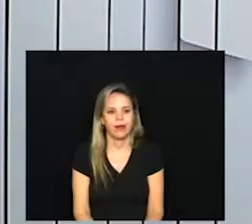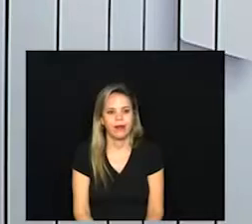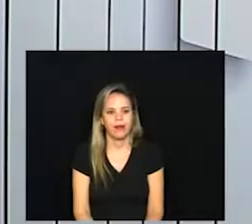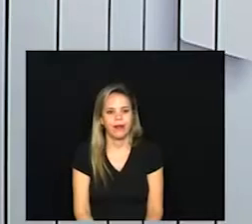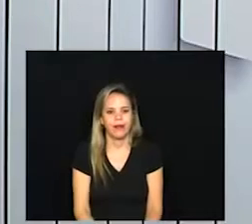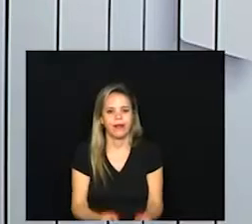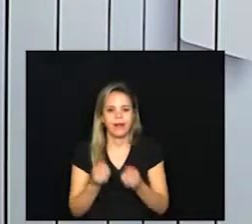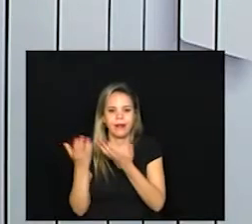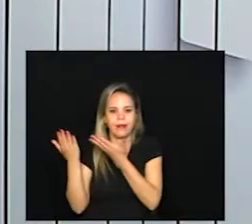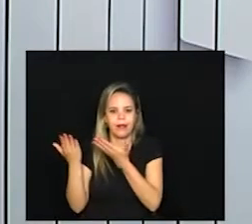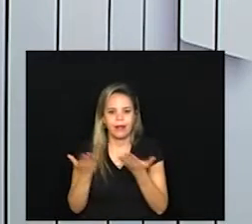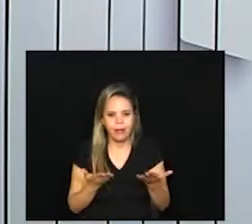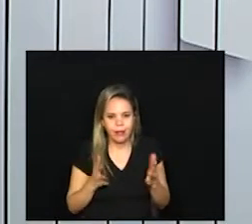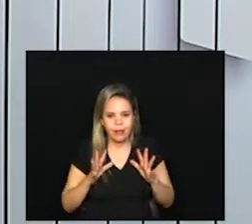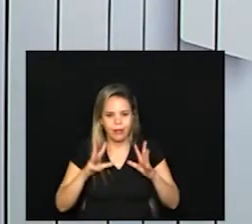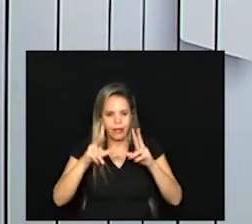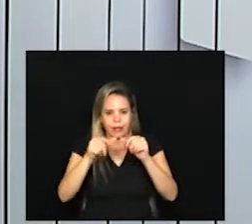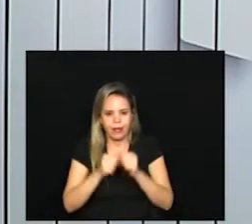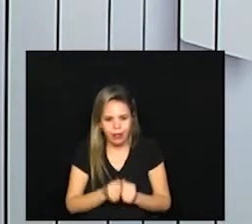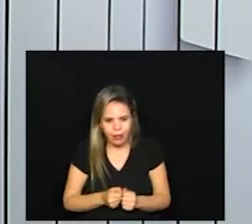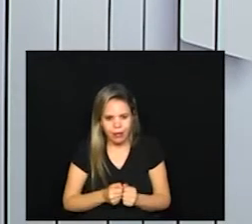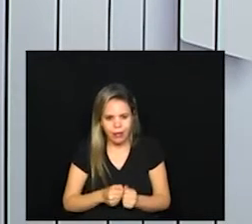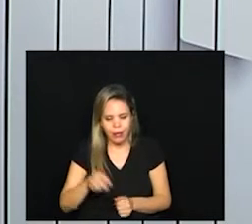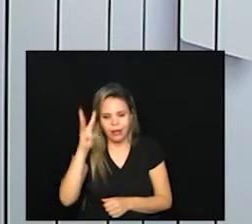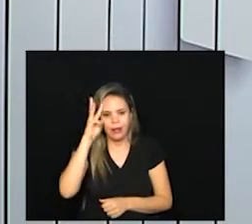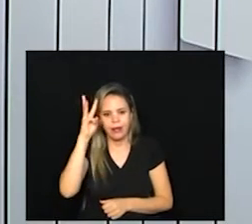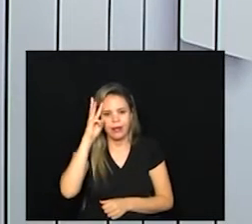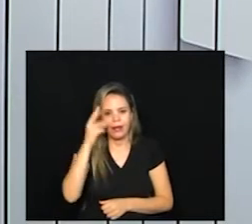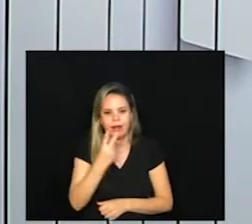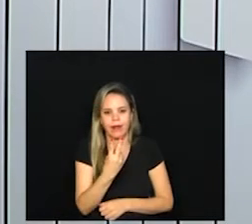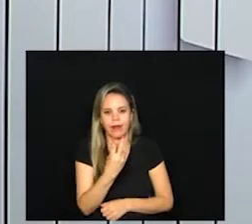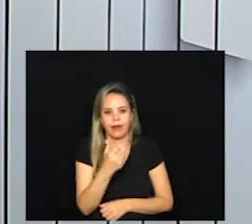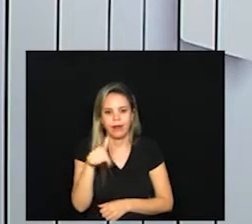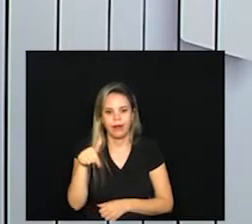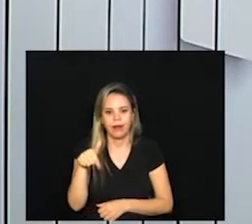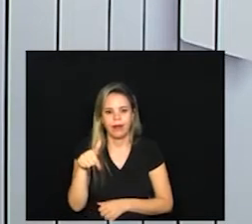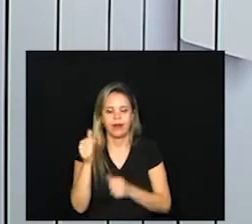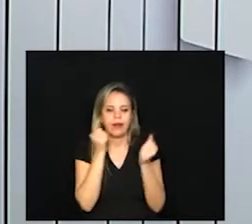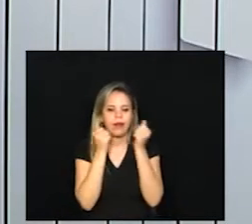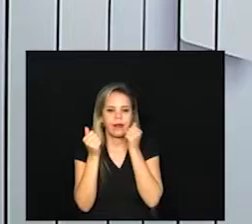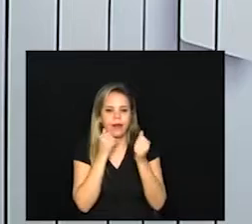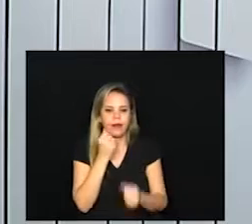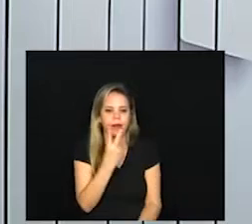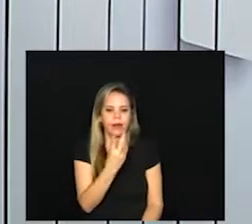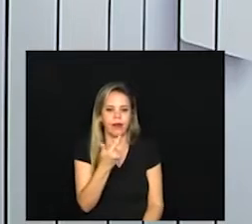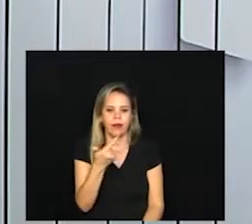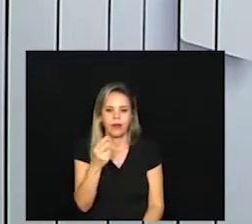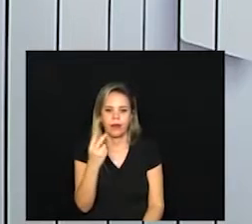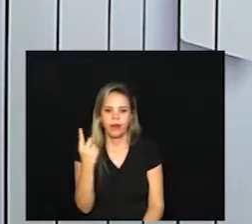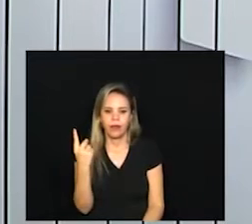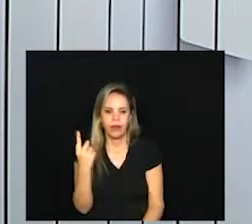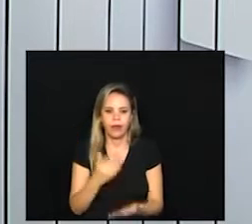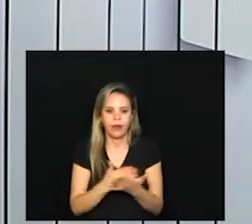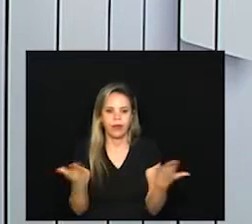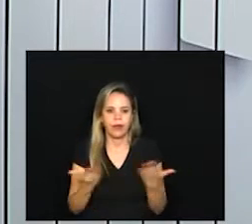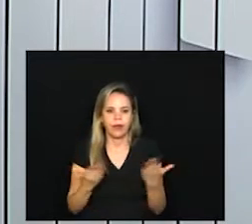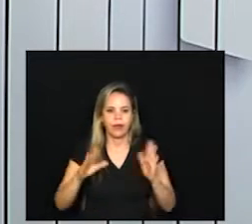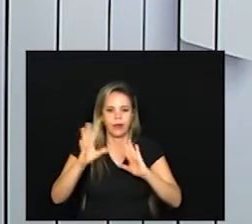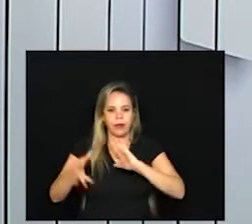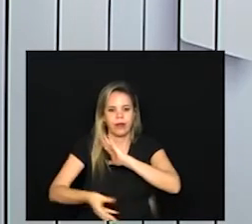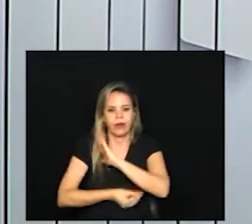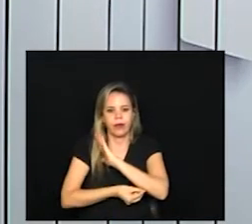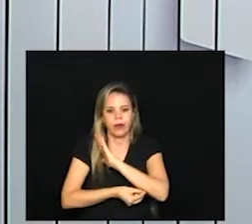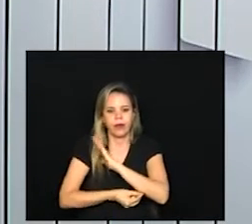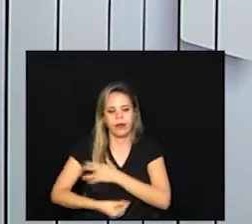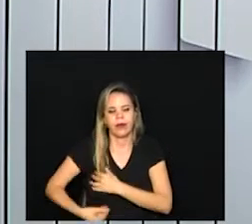Olá, seja bem-vinda, seja bem-vindo. Terça-feira, 27 de julho de 2021. Começa agora o Câmara